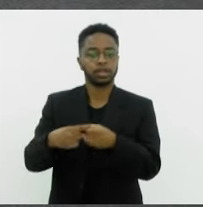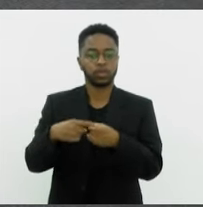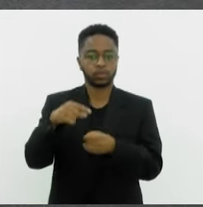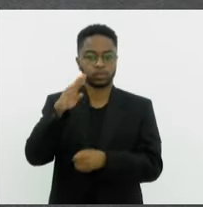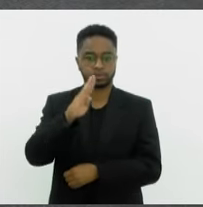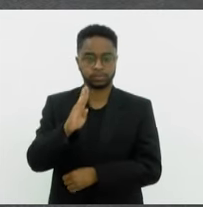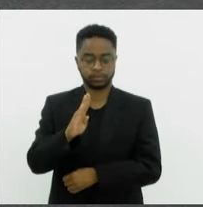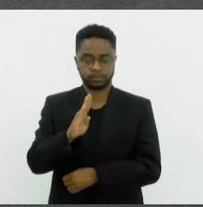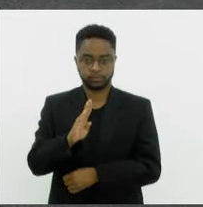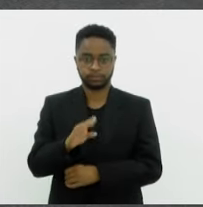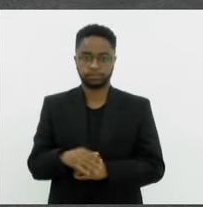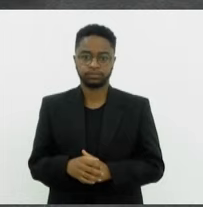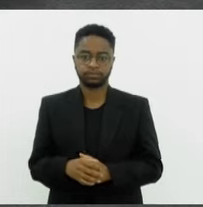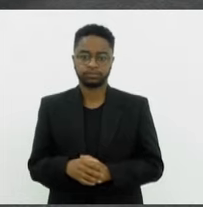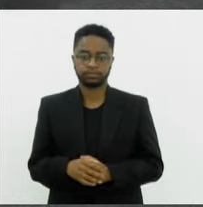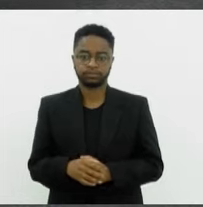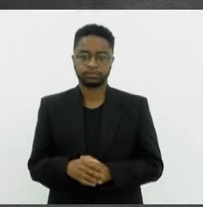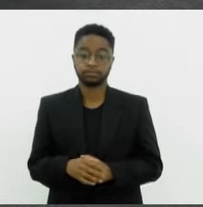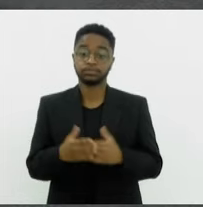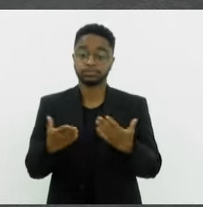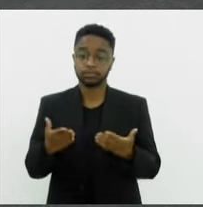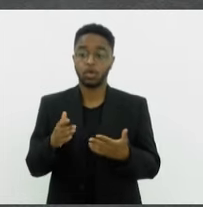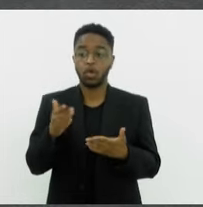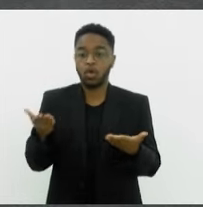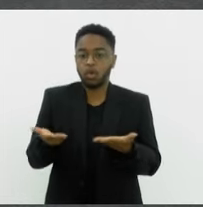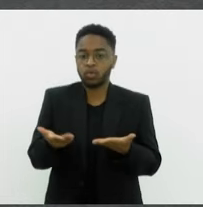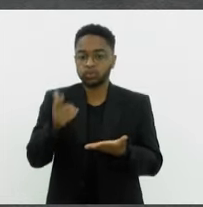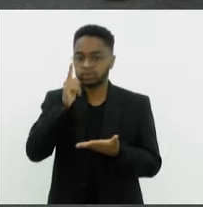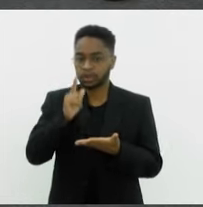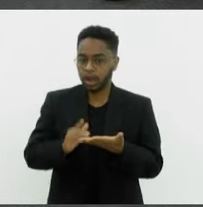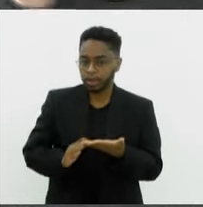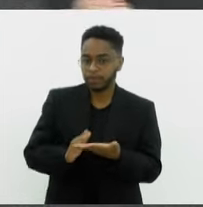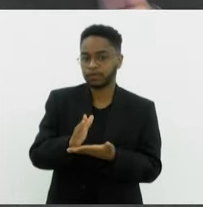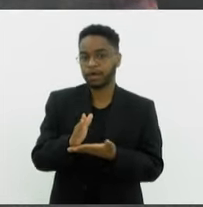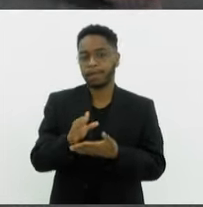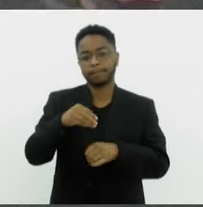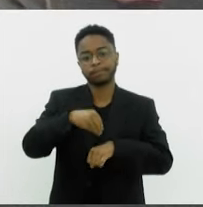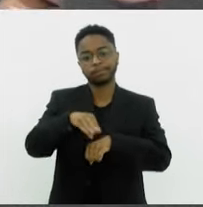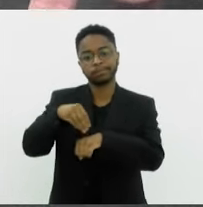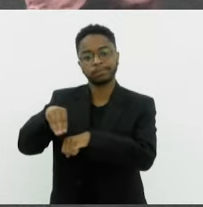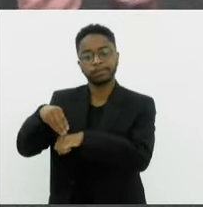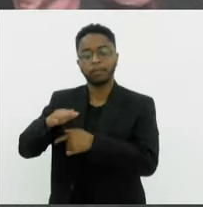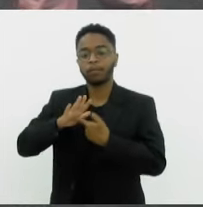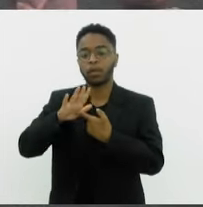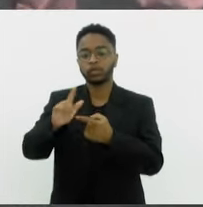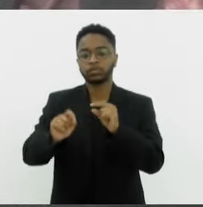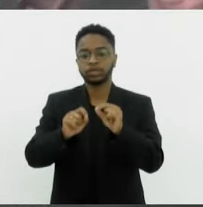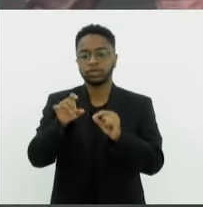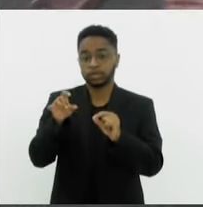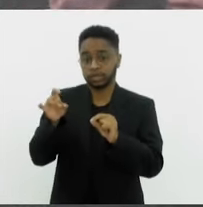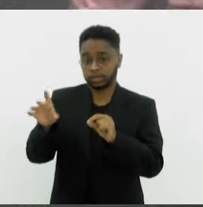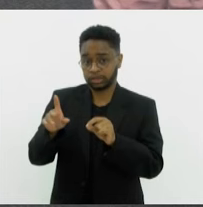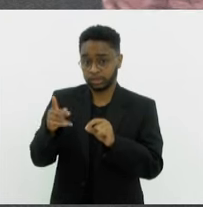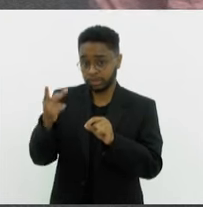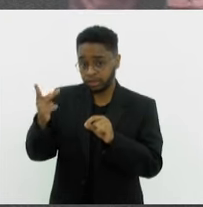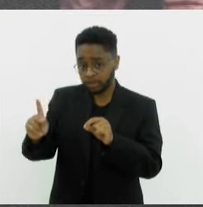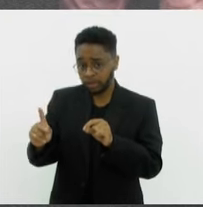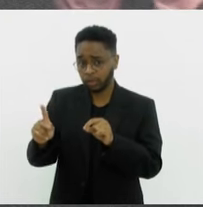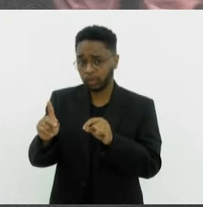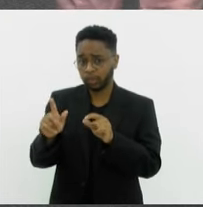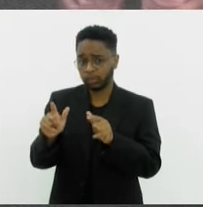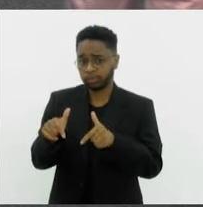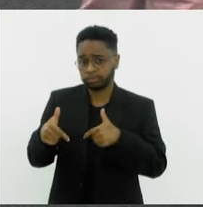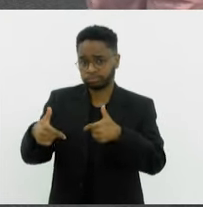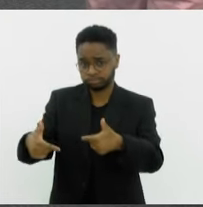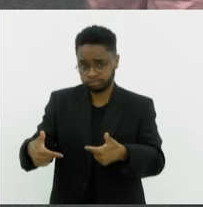Então, ter essa aprovação aqui na Assembleia é um recado de que não só o seu mandato atuante, vibrante e